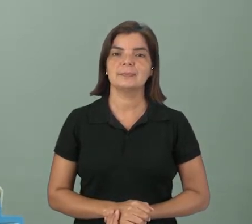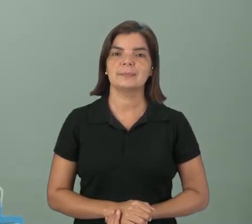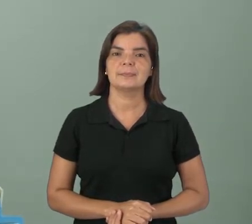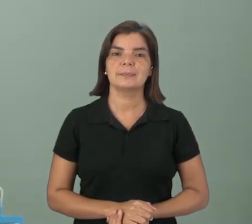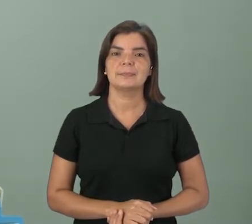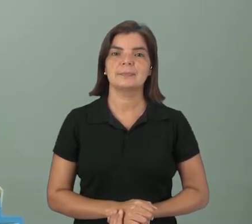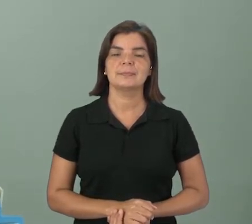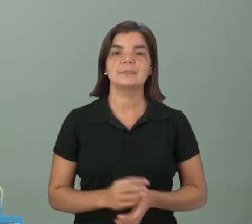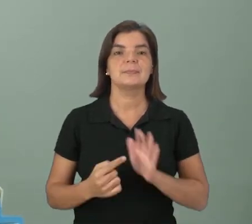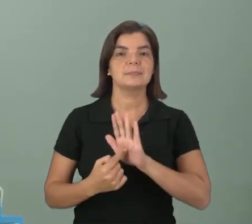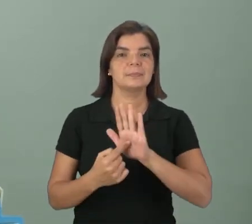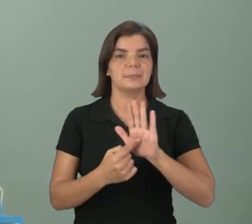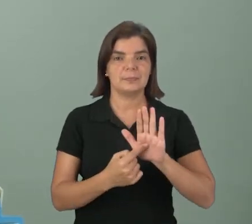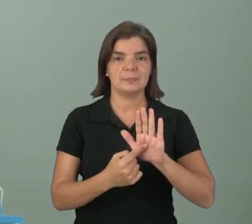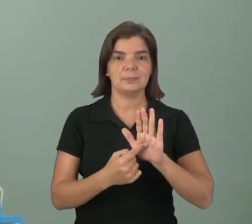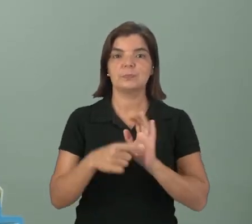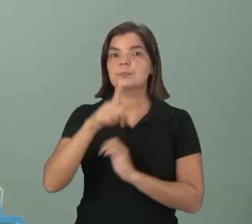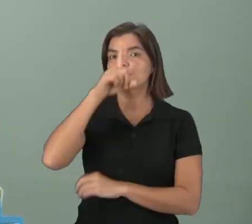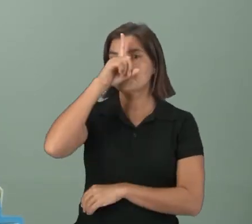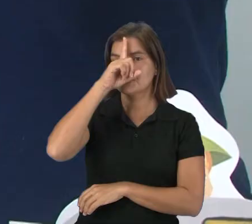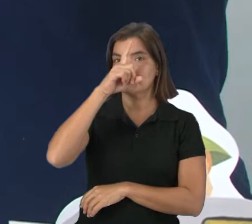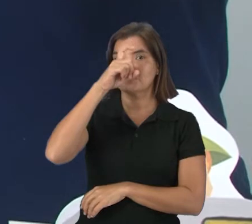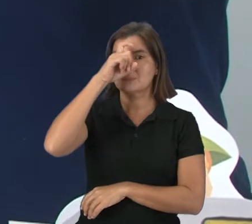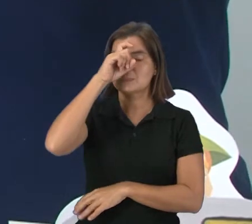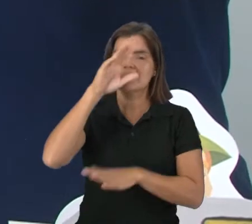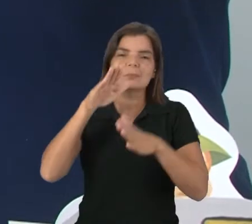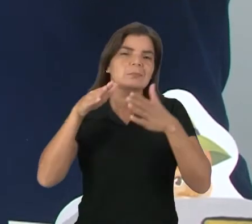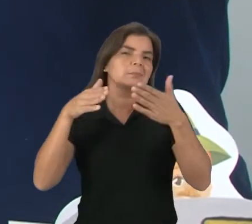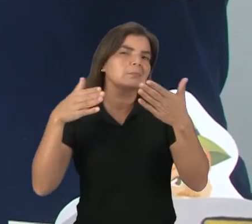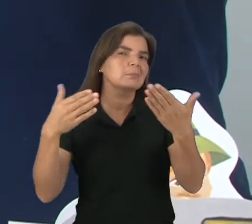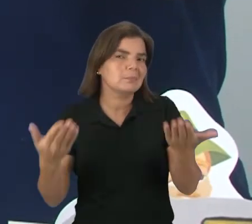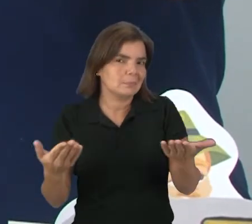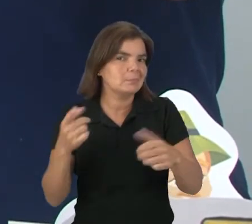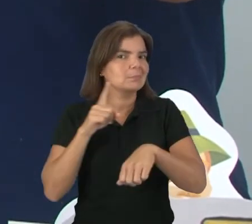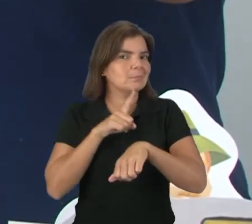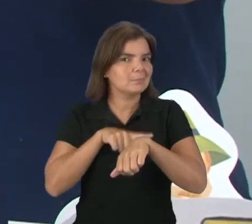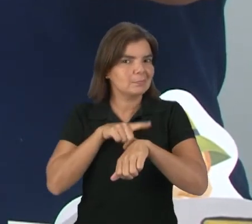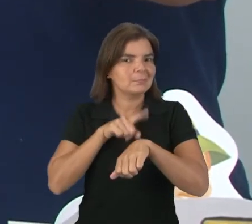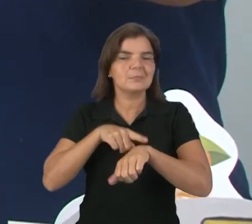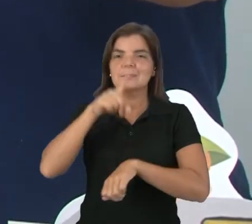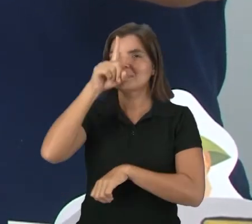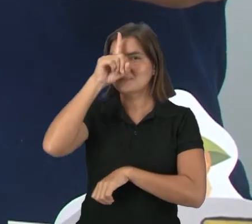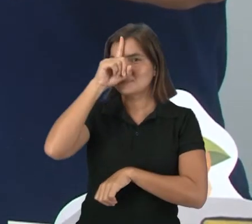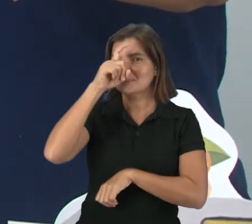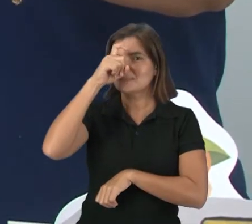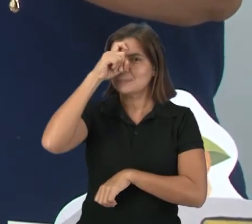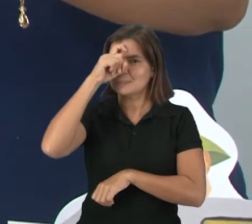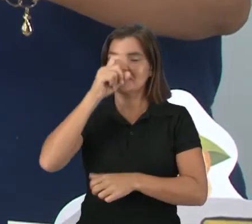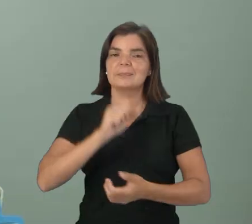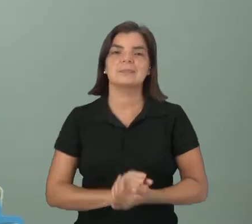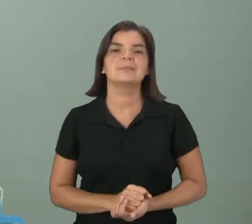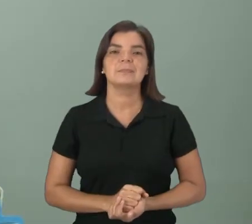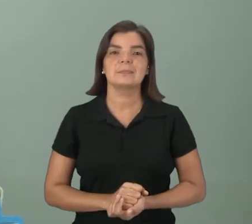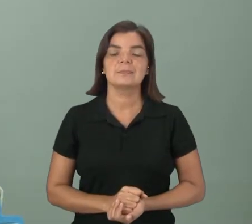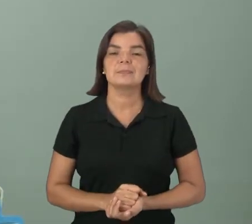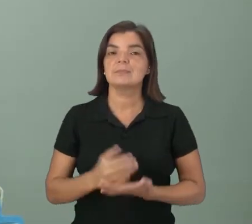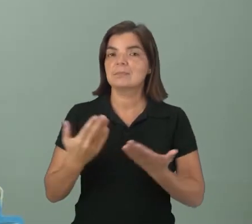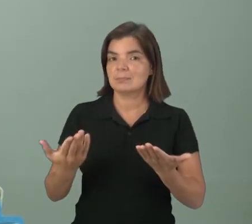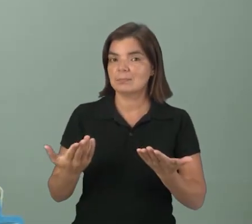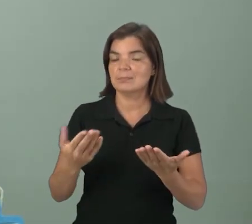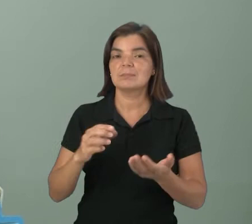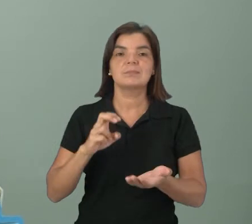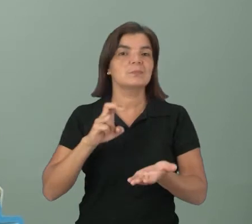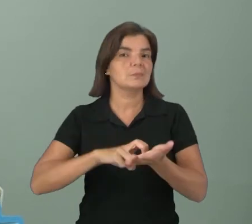e esse akita o hospital qual é o horário de funcionamento do hospital hospital